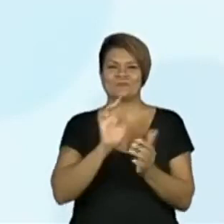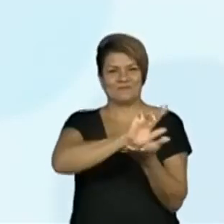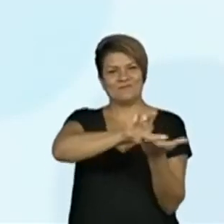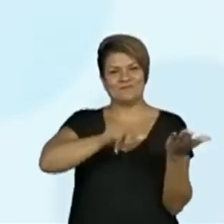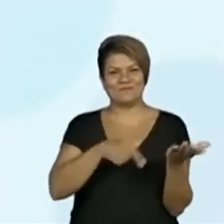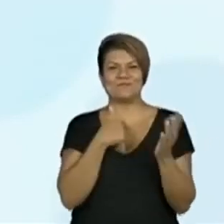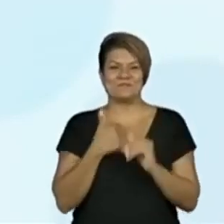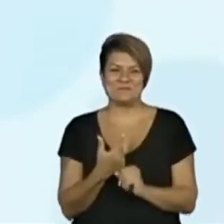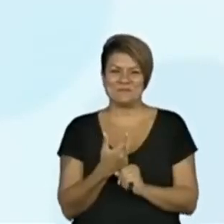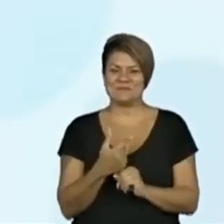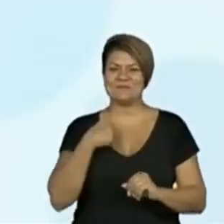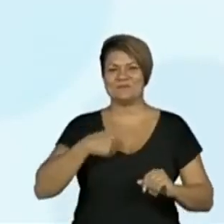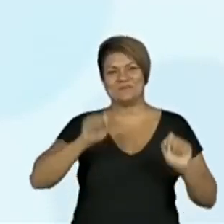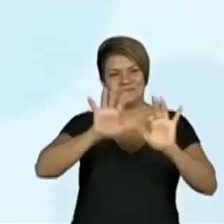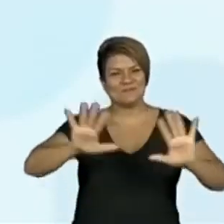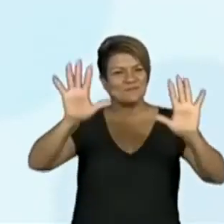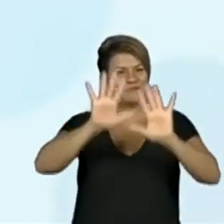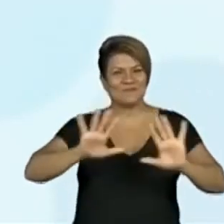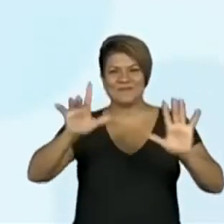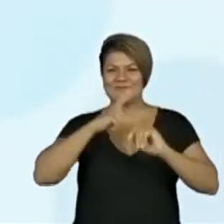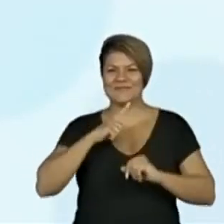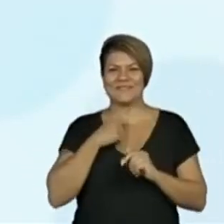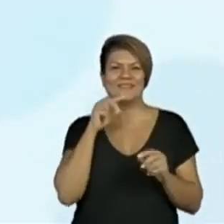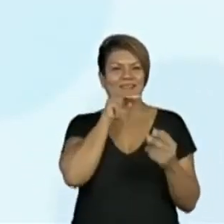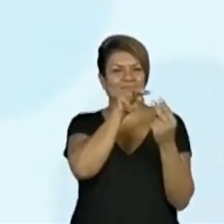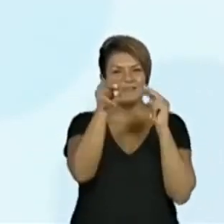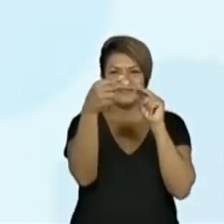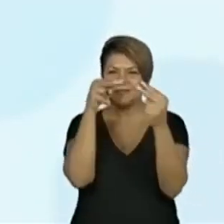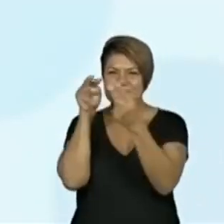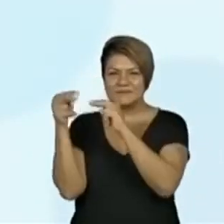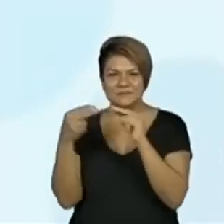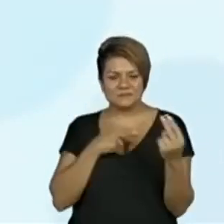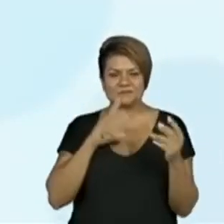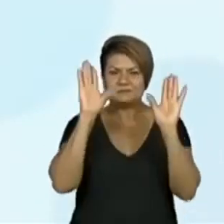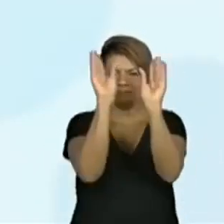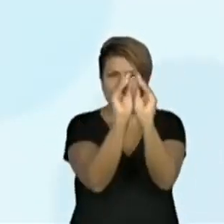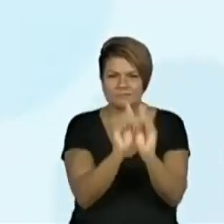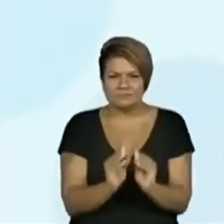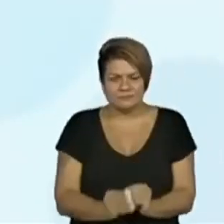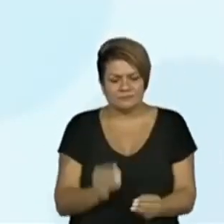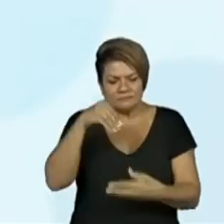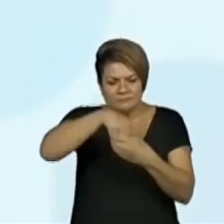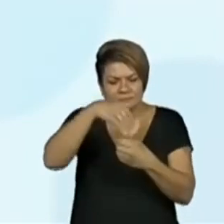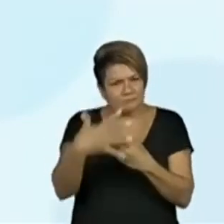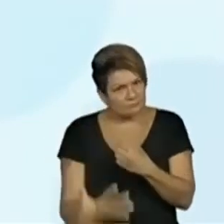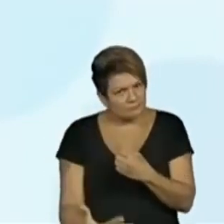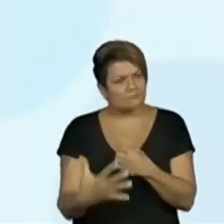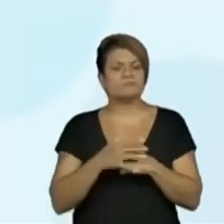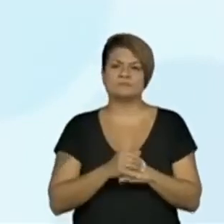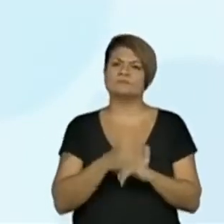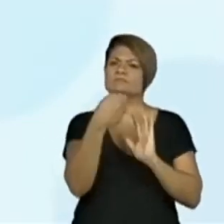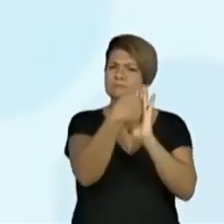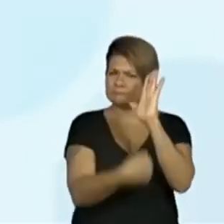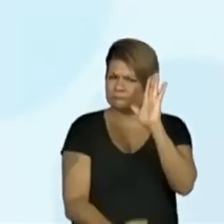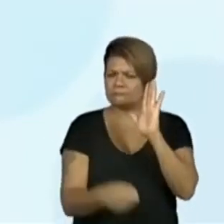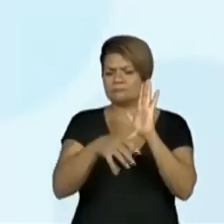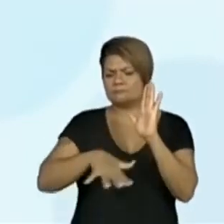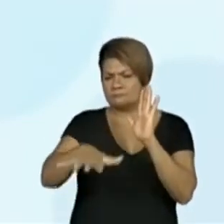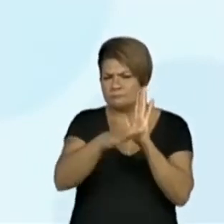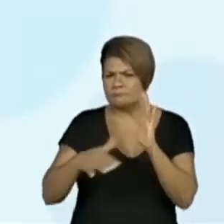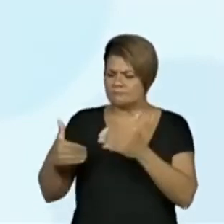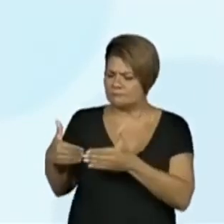e personagens, observando elementos constituintes das narrativas, tais como enredo,